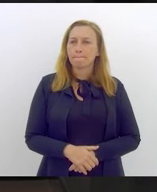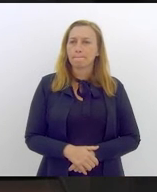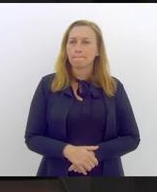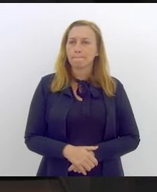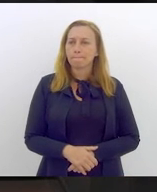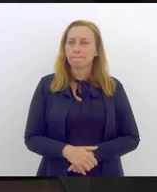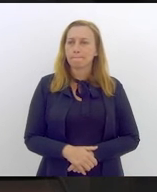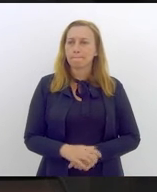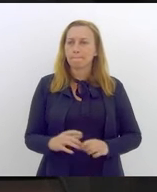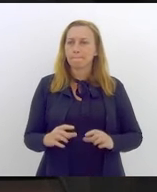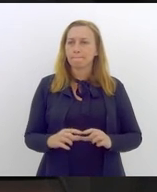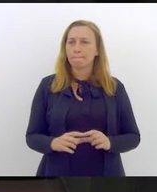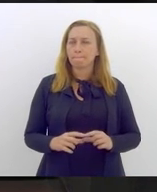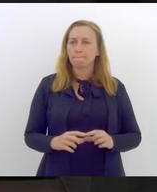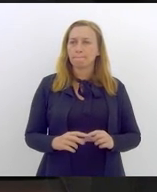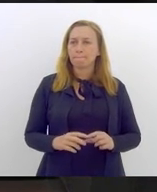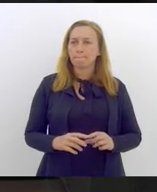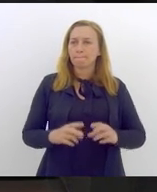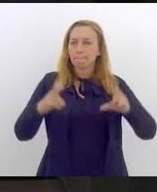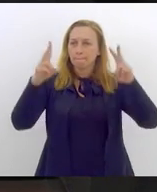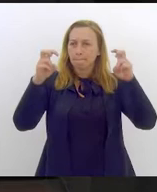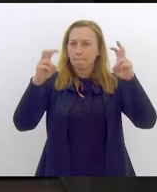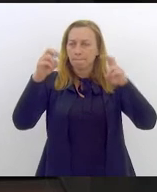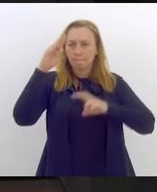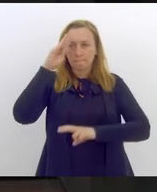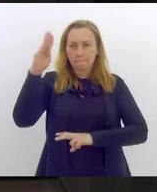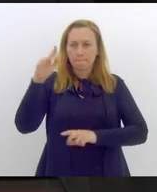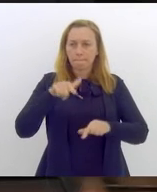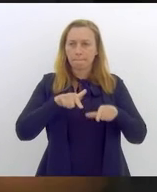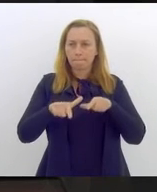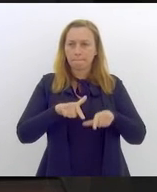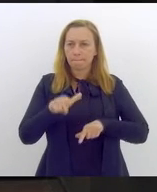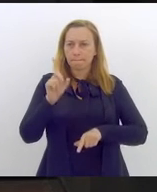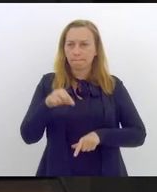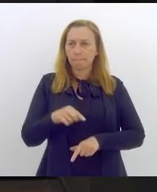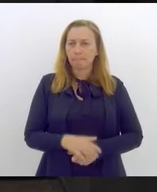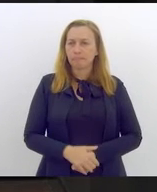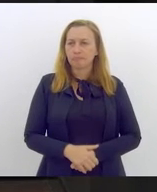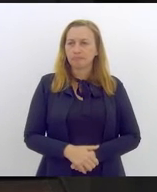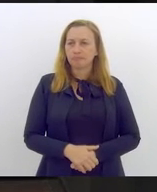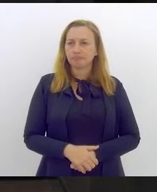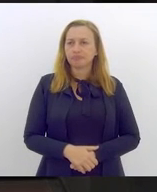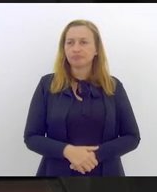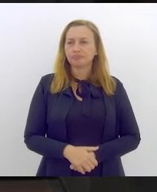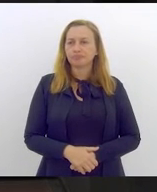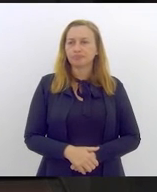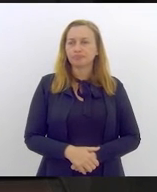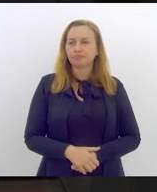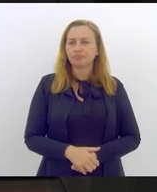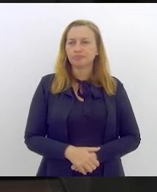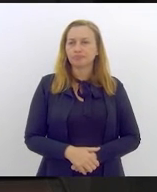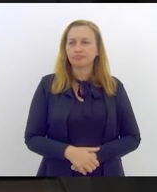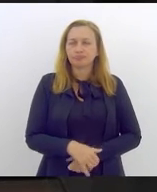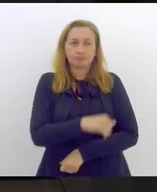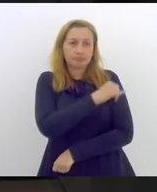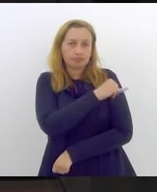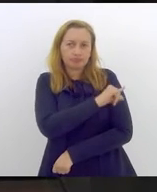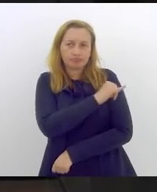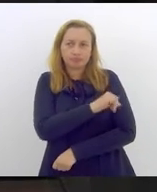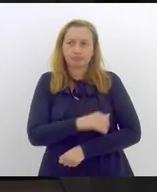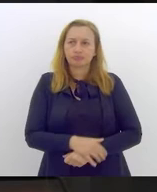O tópico do trabalho diz assim taxa do desemprego nos rios